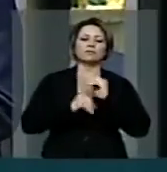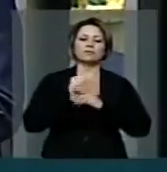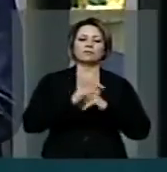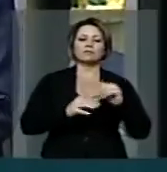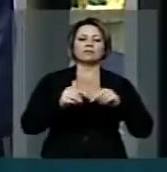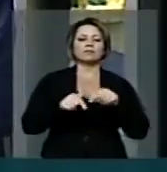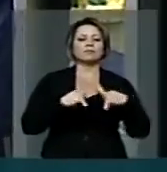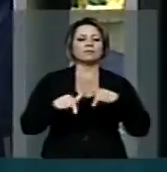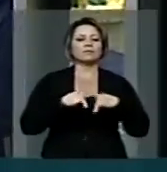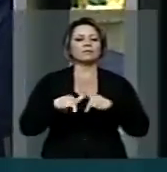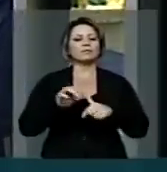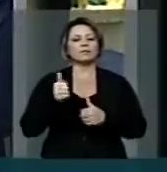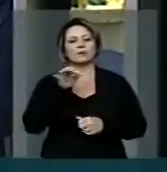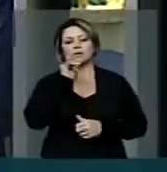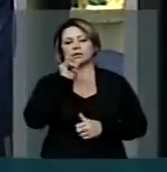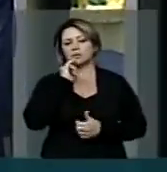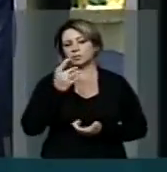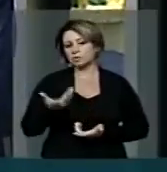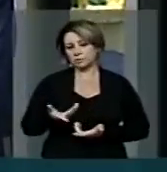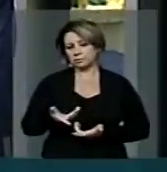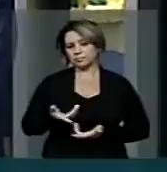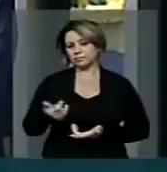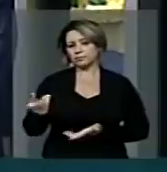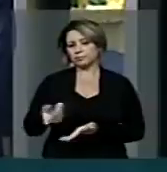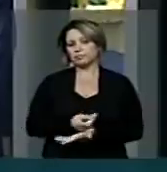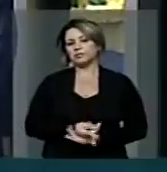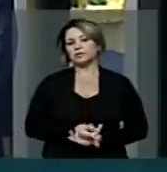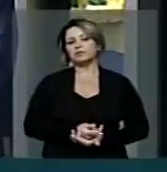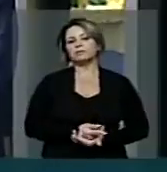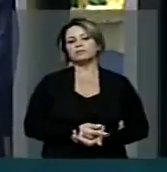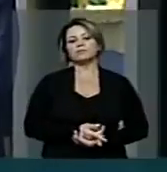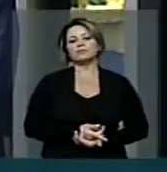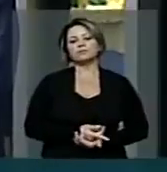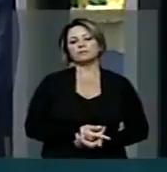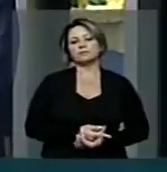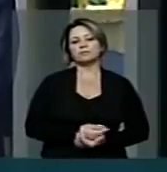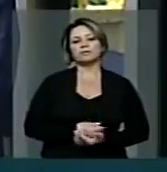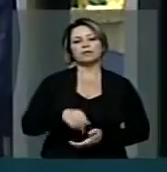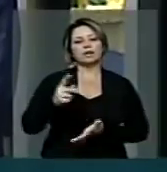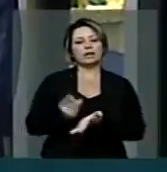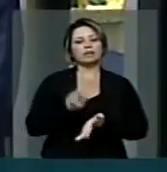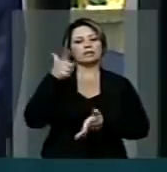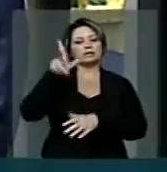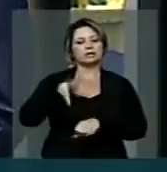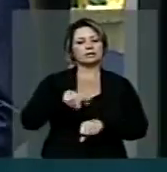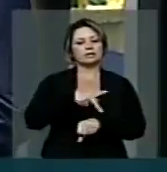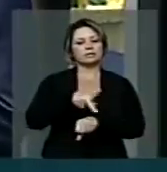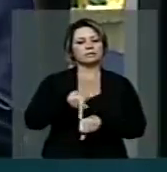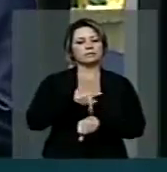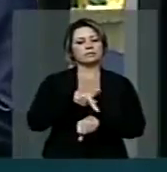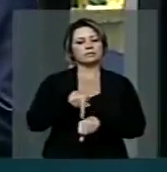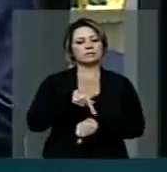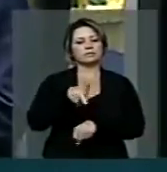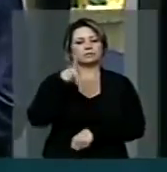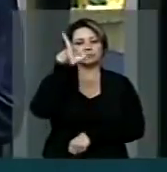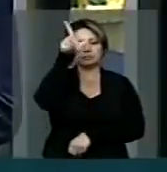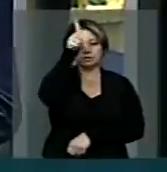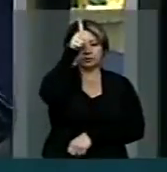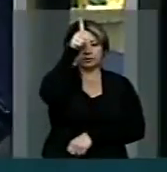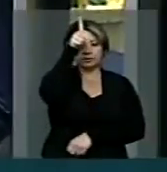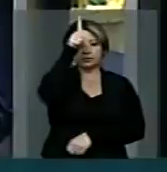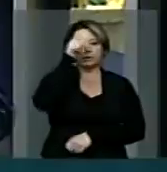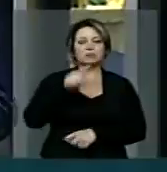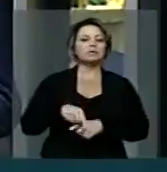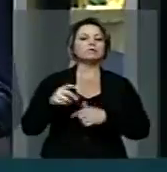exemplo muito claro é o que acontece na Alemanha, onde o estudante, ele